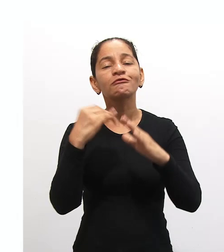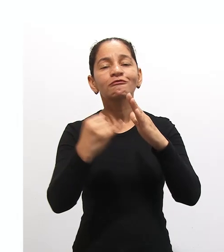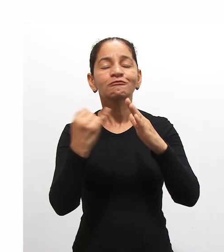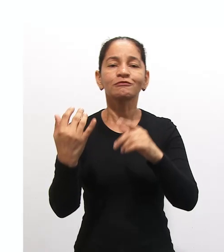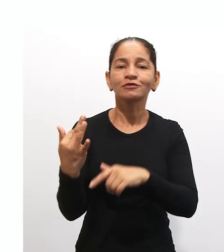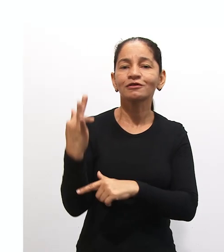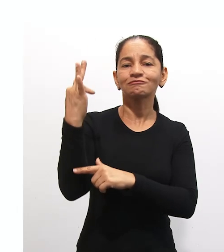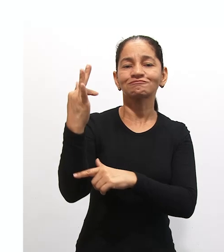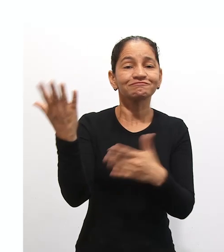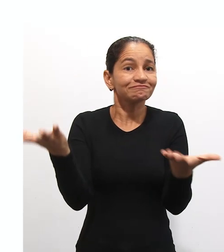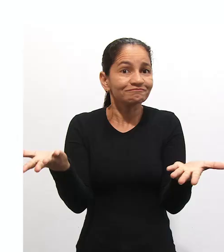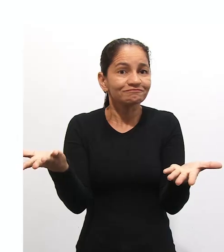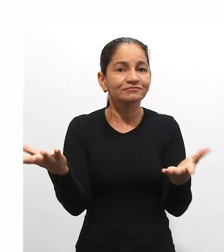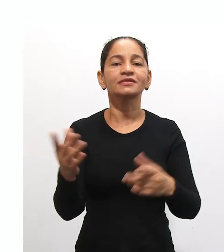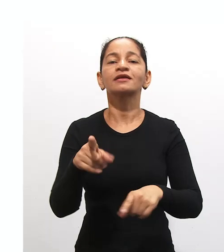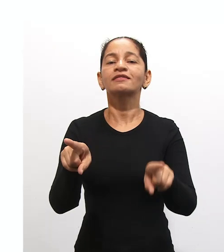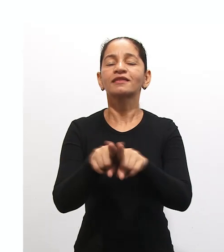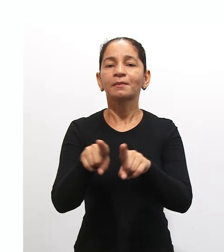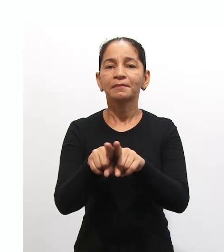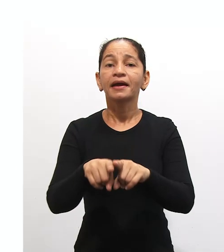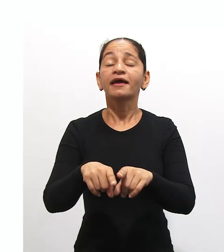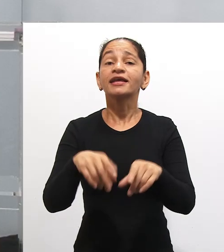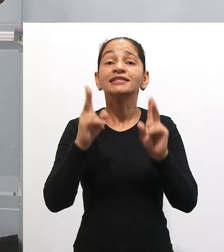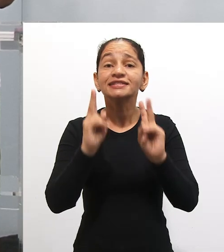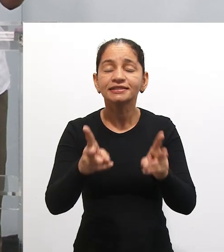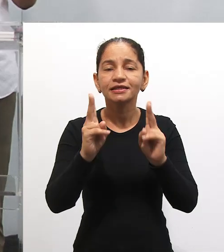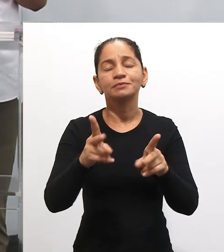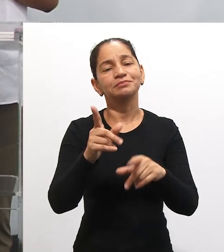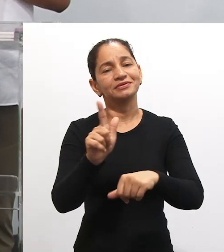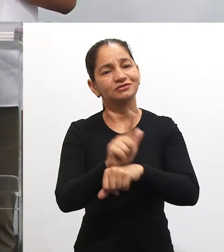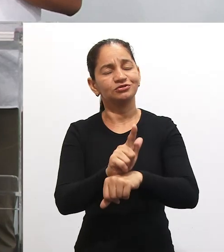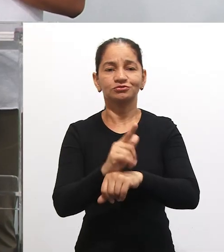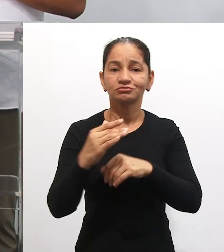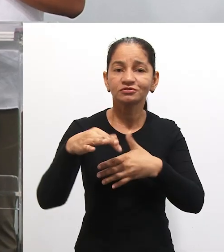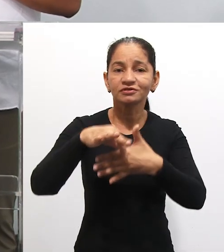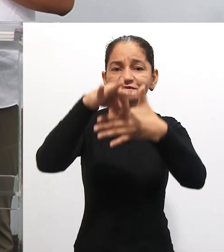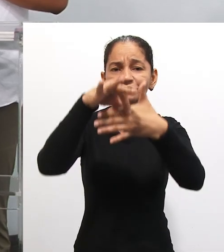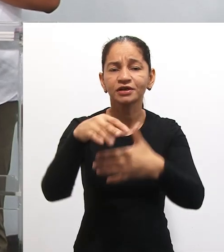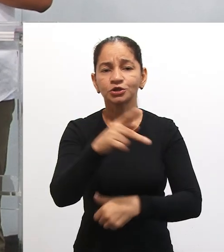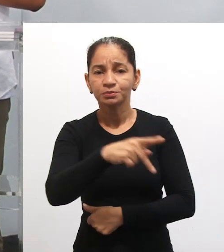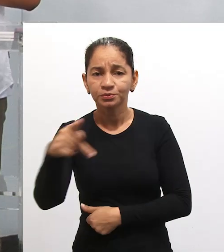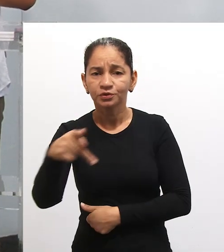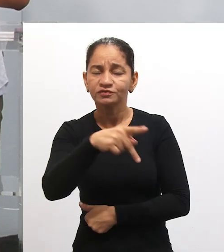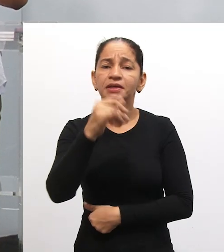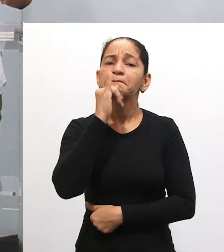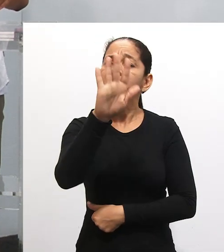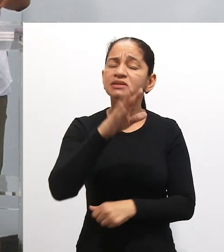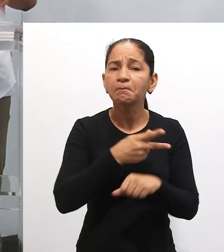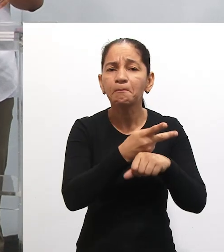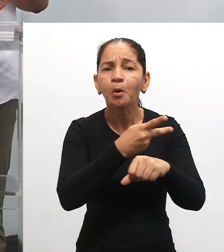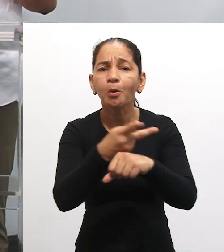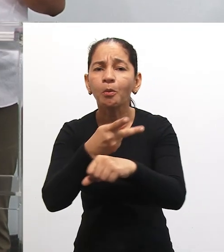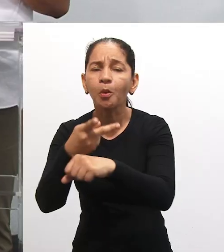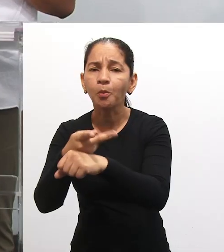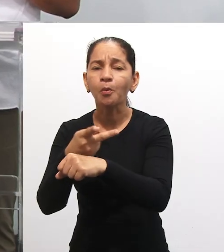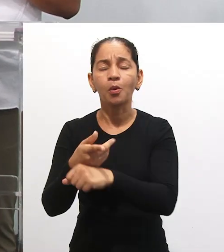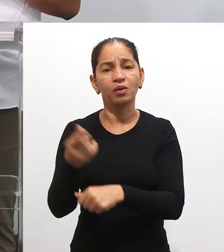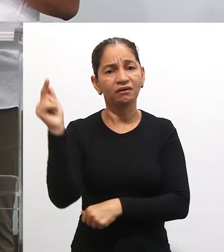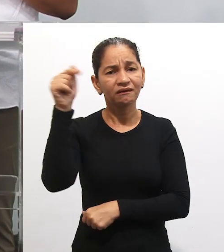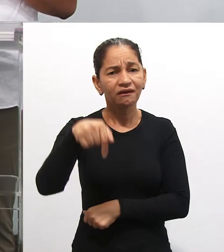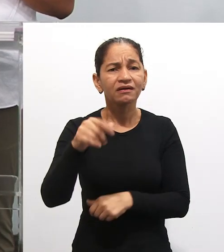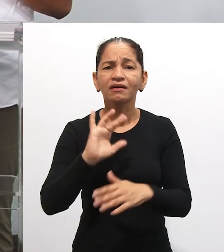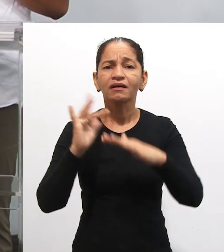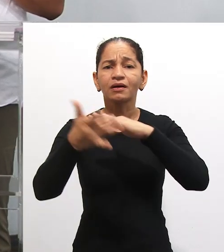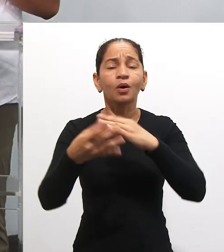digital. Essa comunicação colaborativa depende muito mais desses gestores e desses professores. Fazer uma busca ativa dentro desse